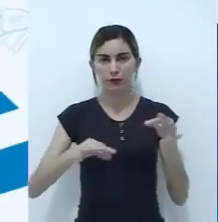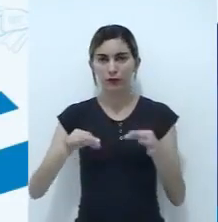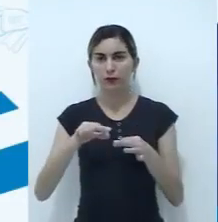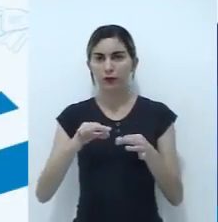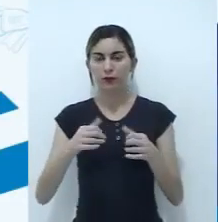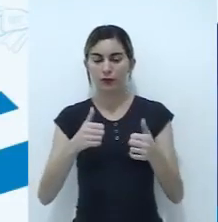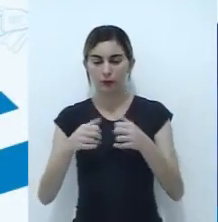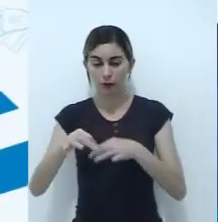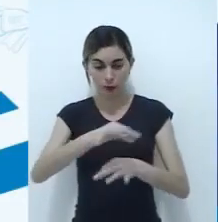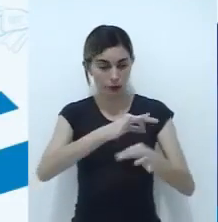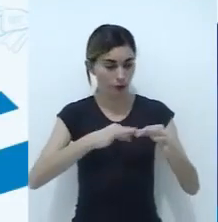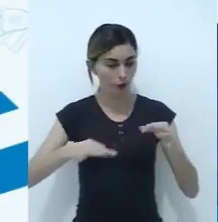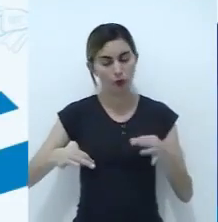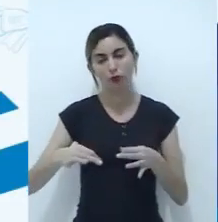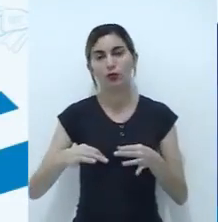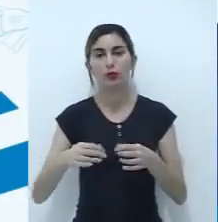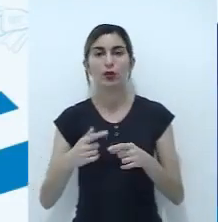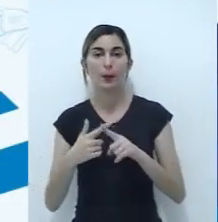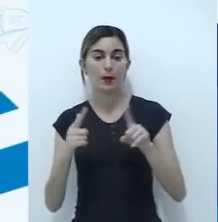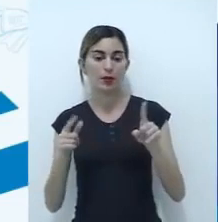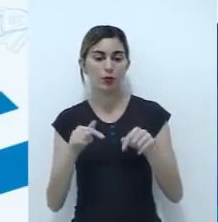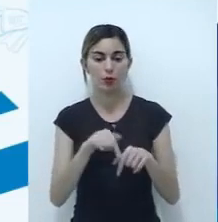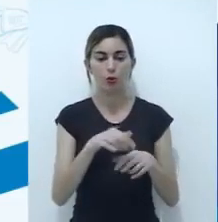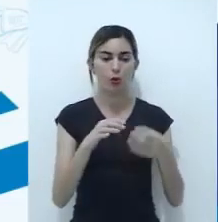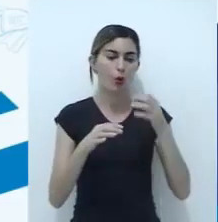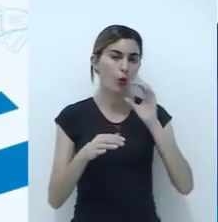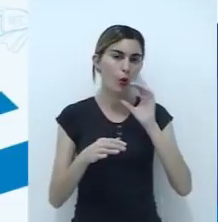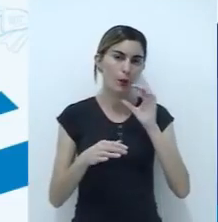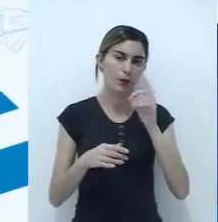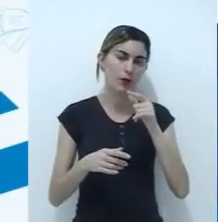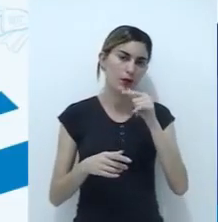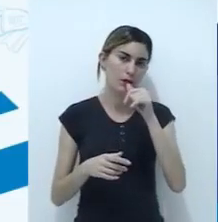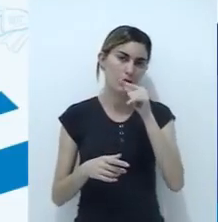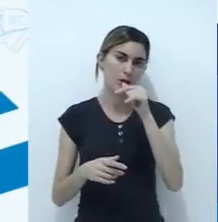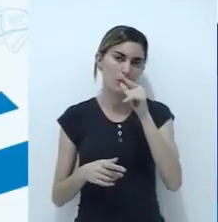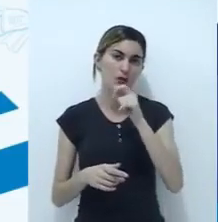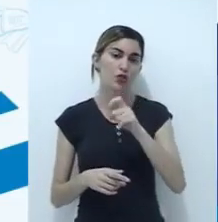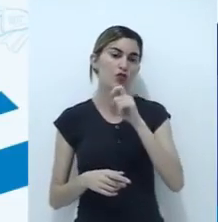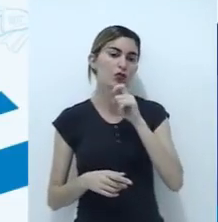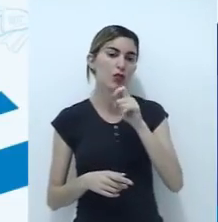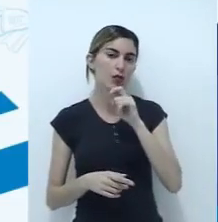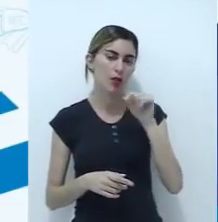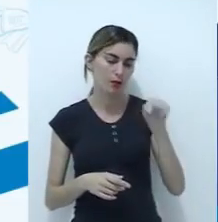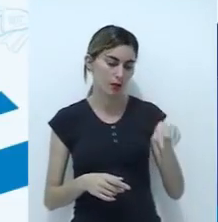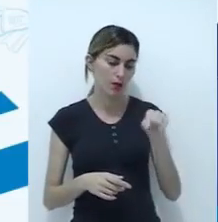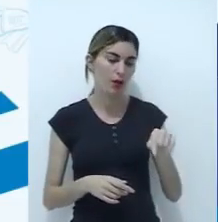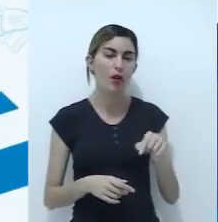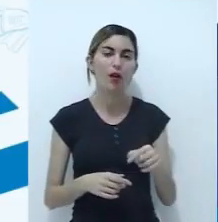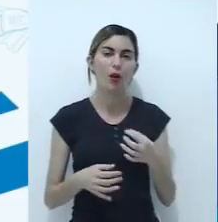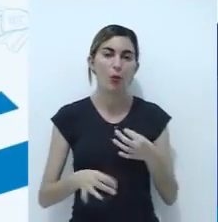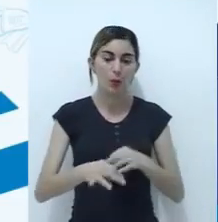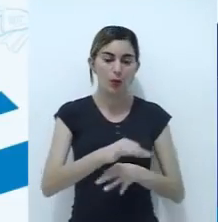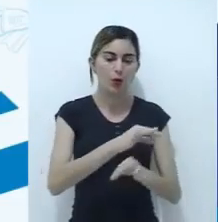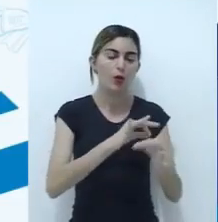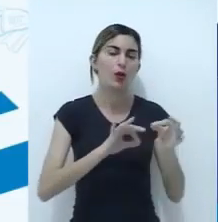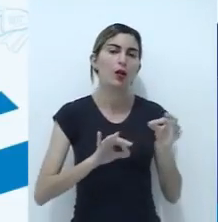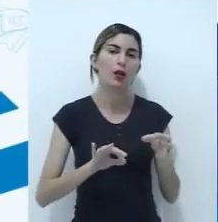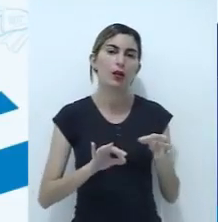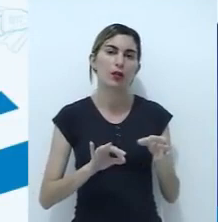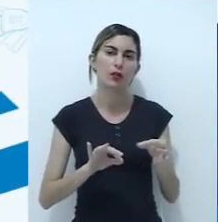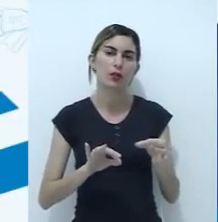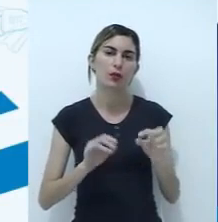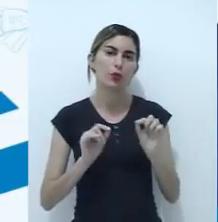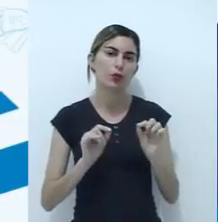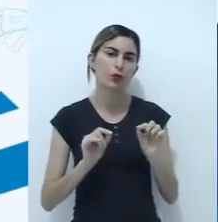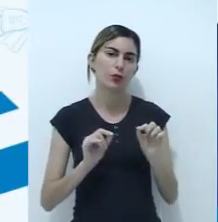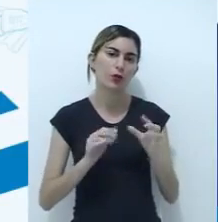elas estavam bem agitadas. Mas no copo, onde eu tinha colocado a água gelada, então as